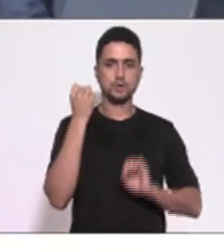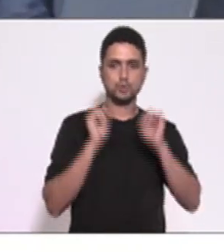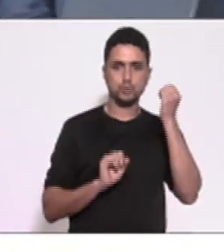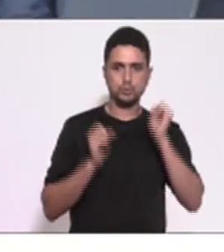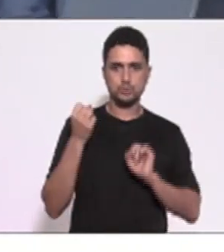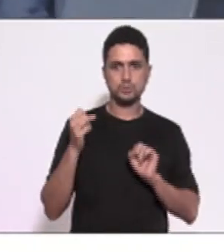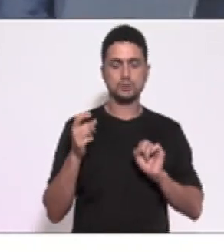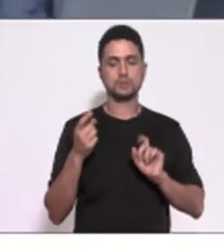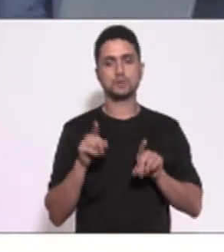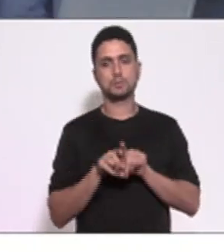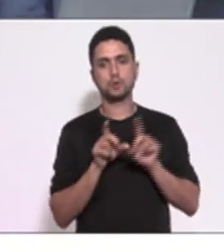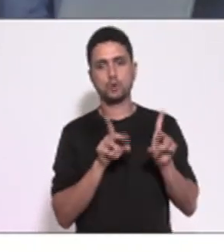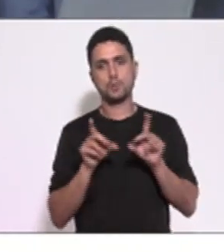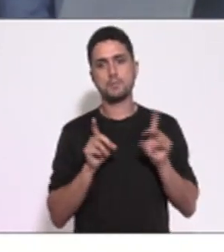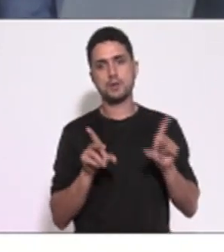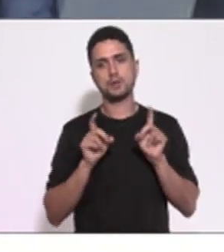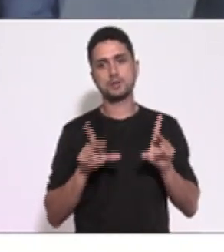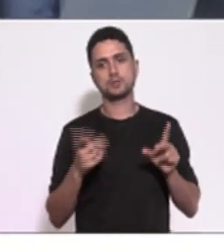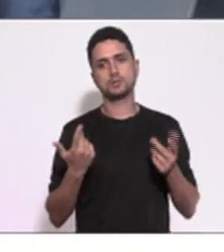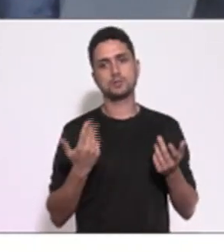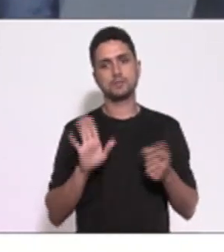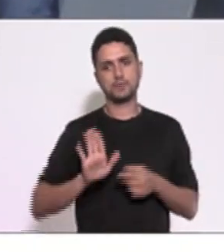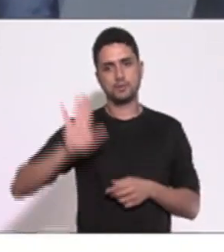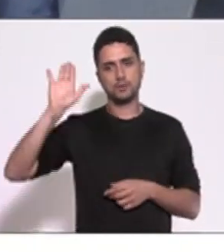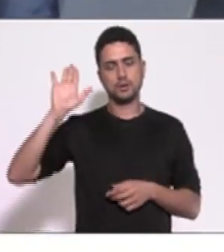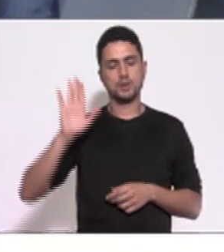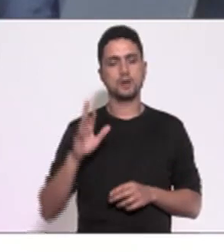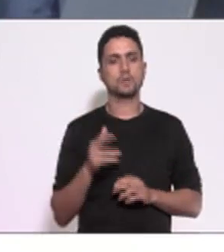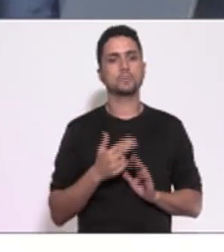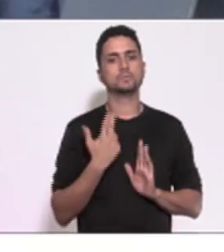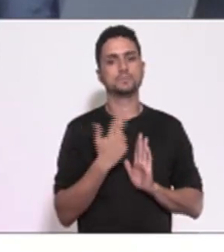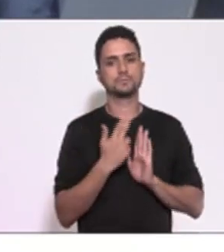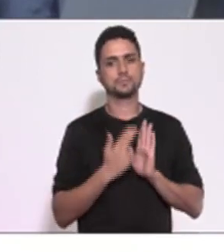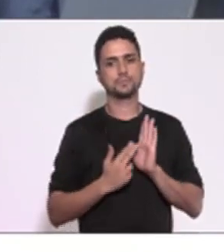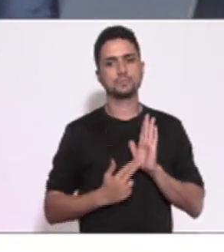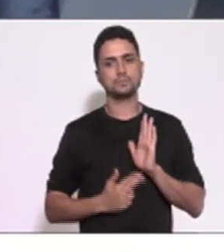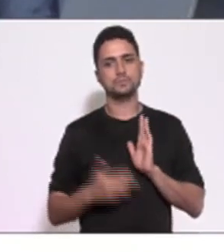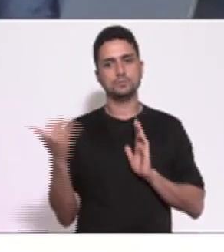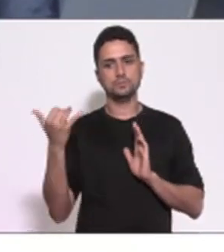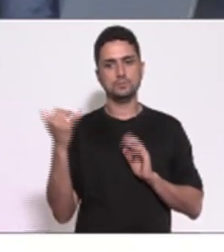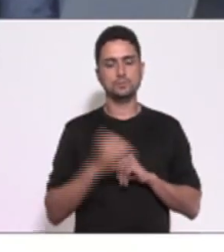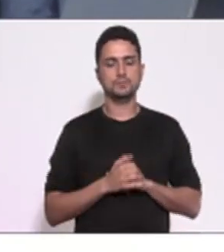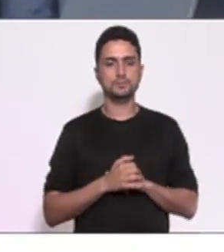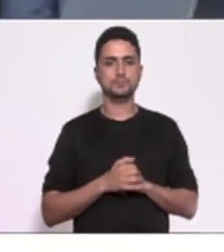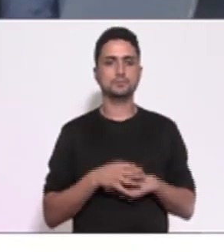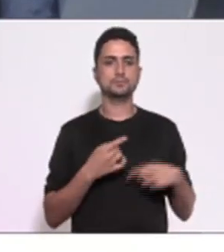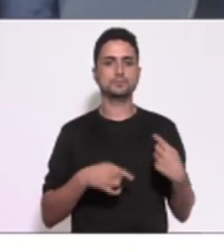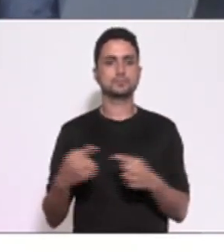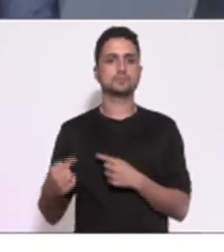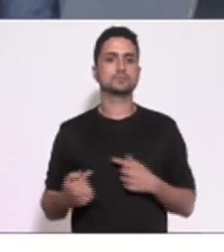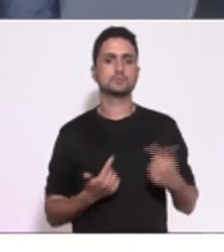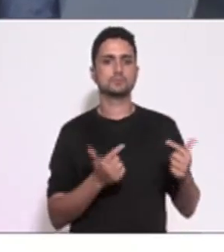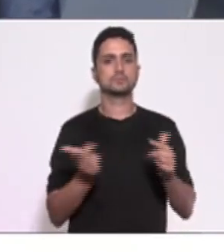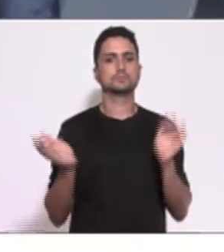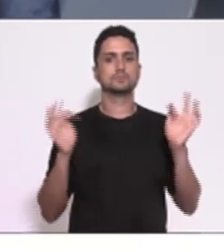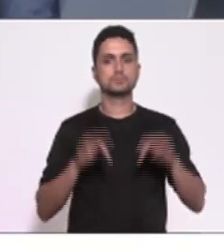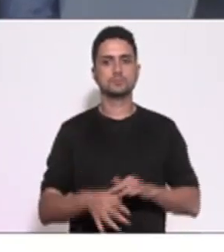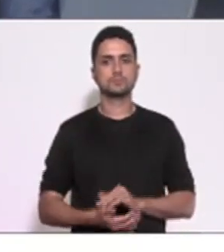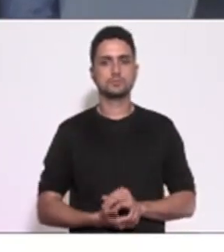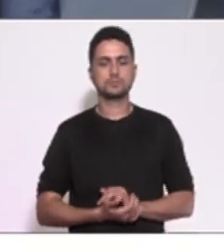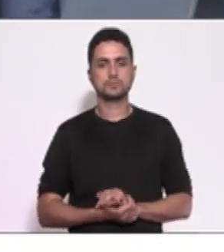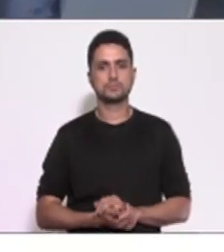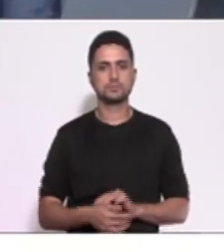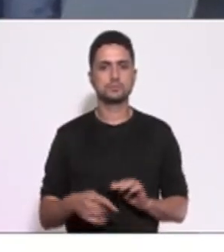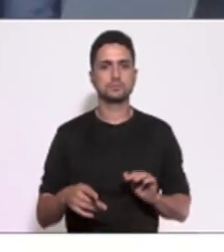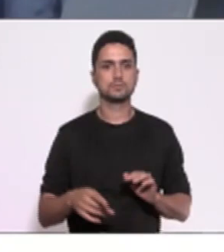favorável com as emendas da CCJ. Relator, deputado Carlos Mink, Mônica Francisco e Renan Ferreirinha. Em discussão, não havendo que queira discutir, encerrada a discussão, a